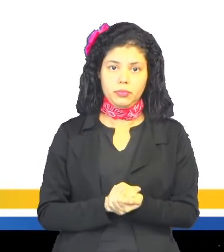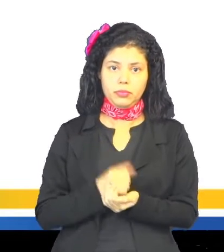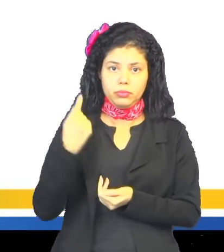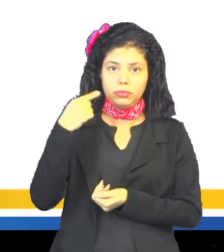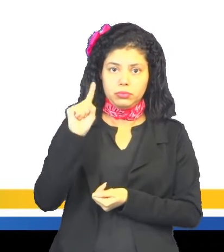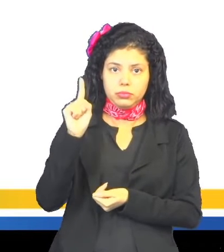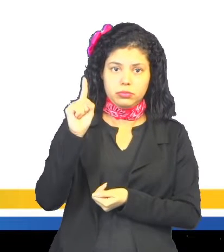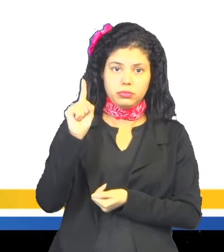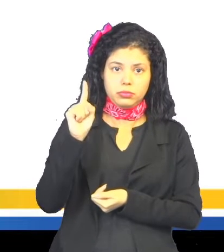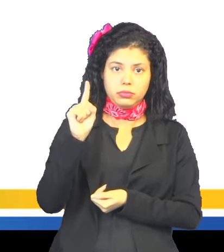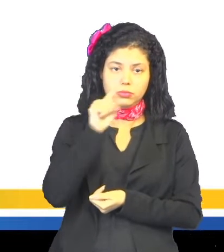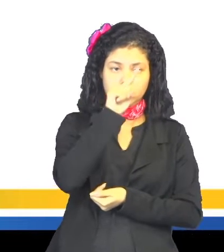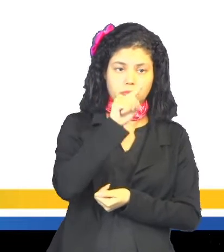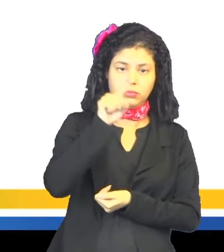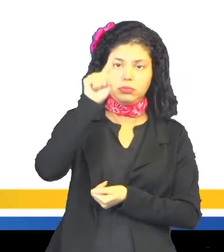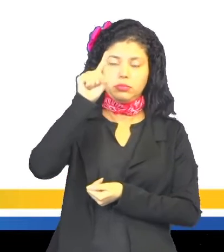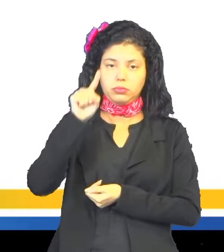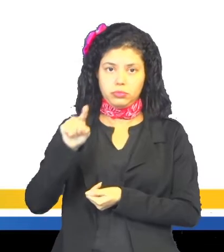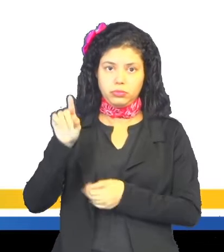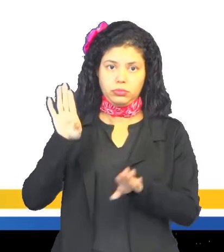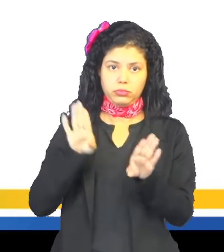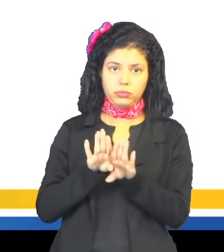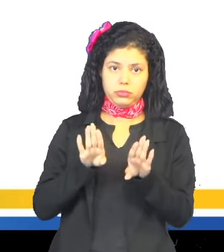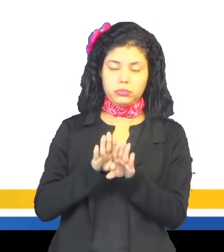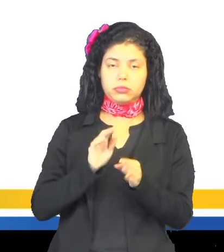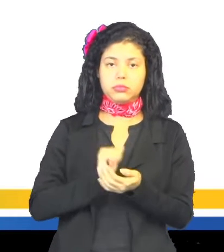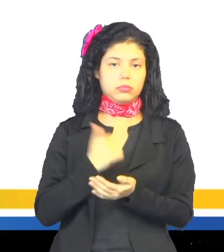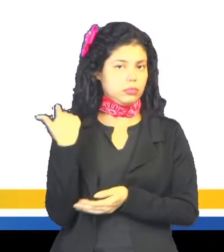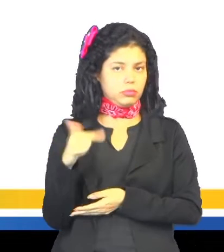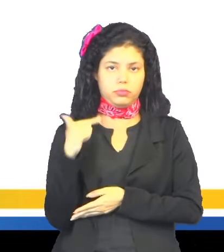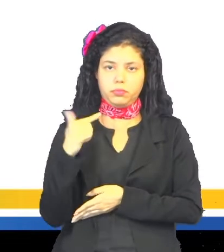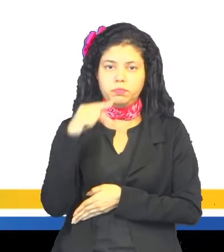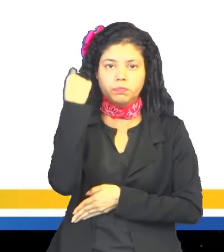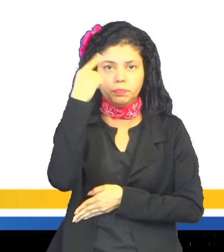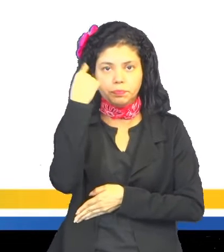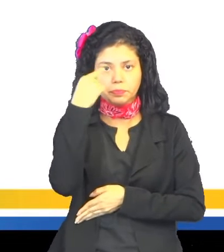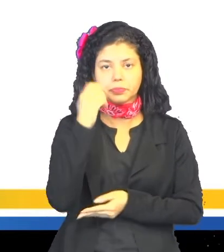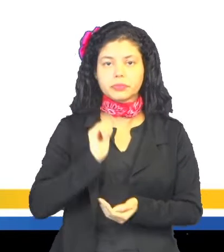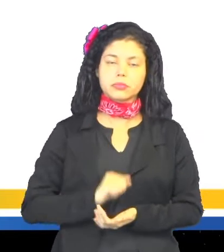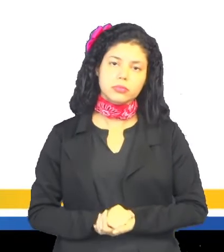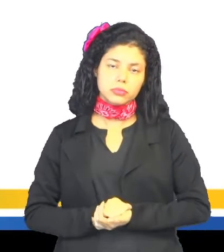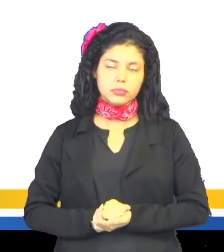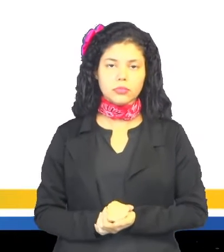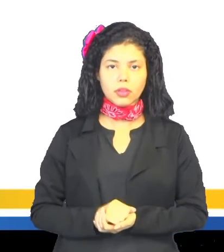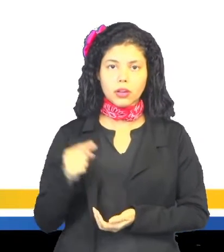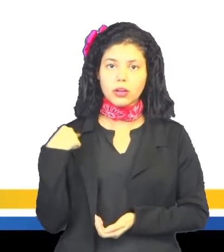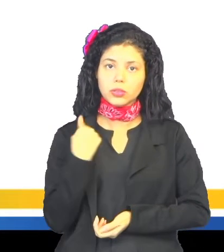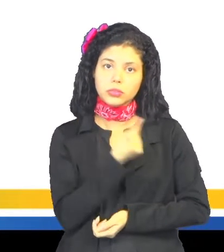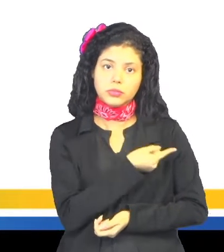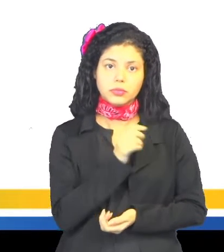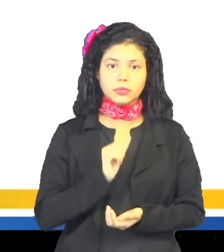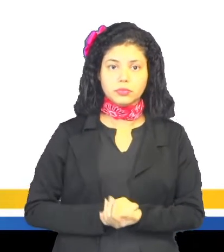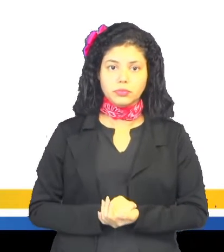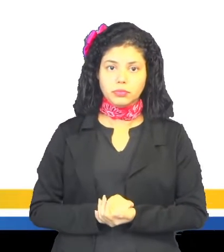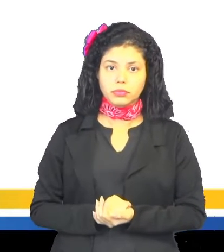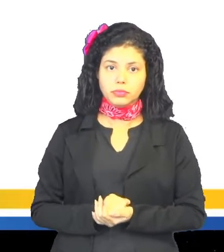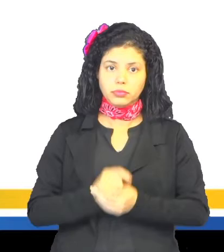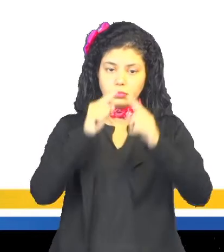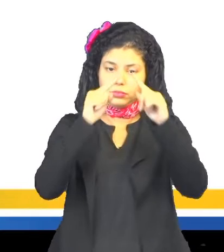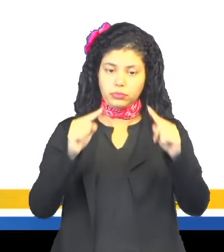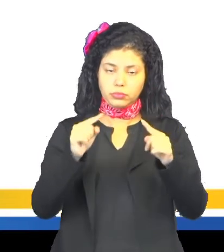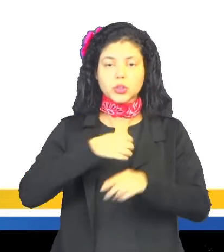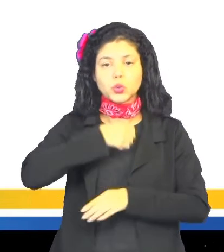o acento circunflexo esse acento circunflexo não existe na língua espanhola né que é o nosso chamado ali